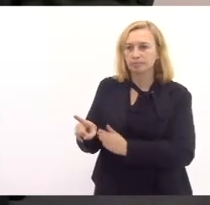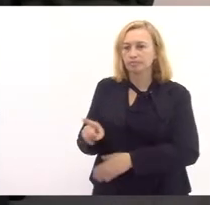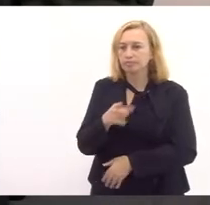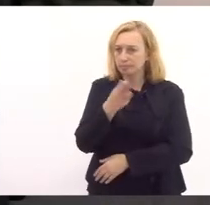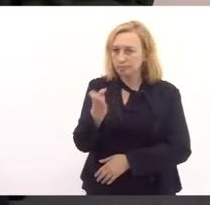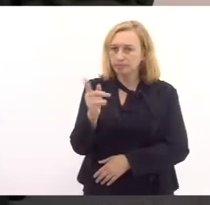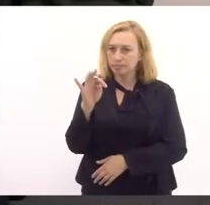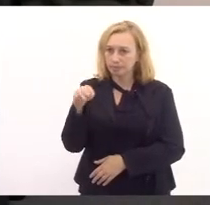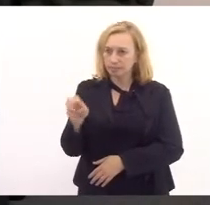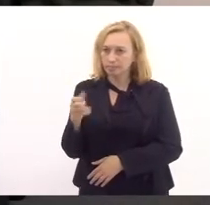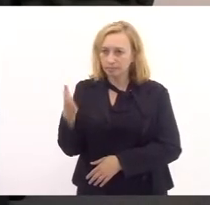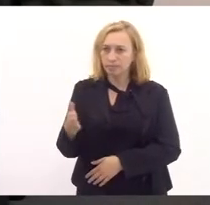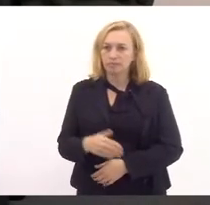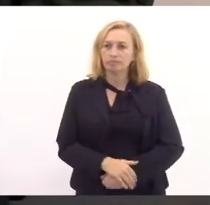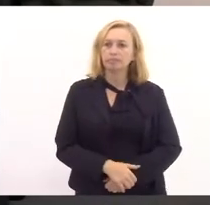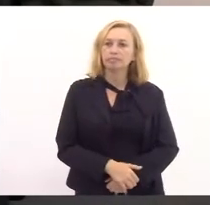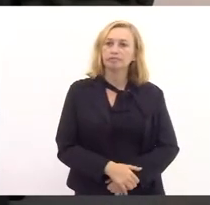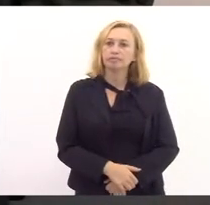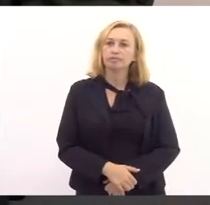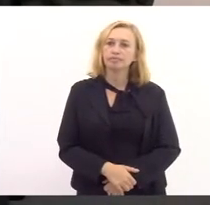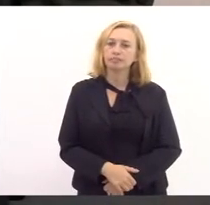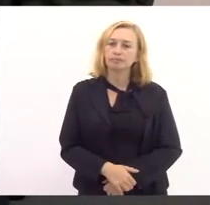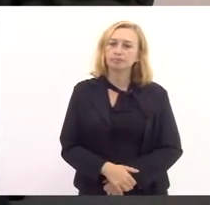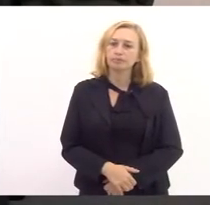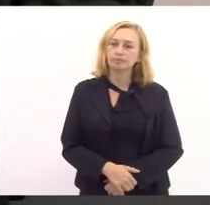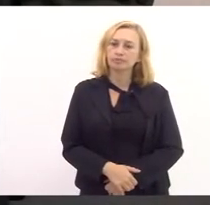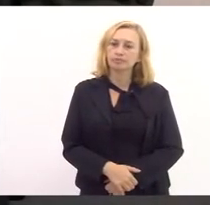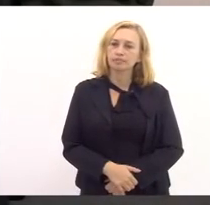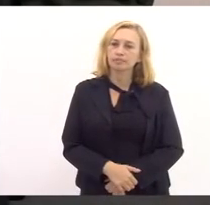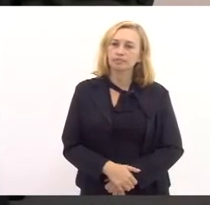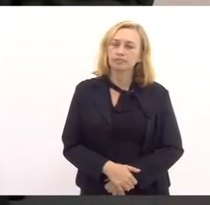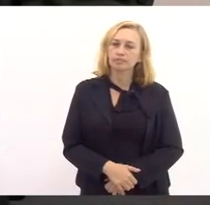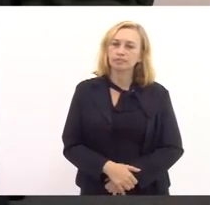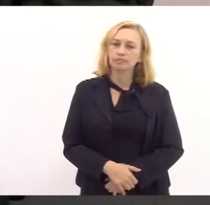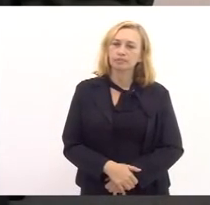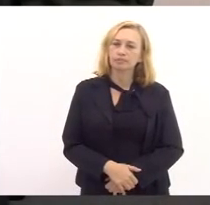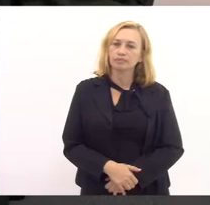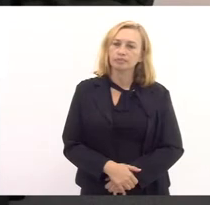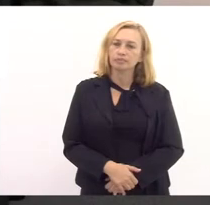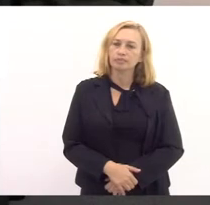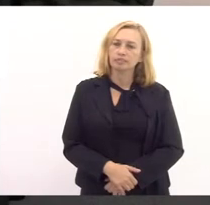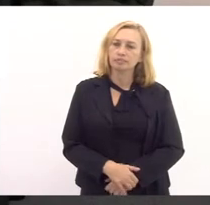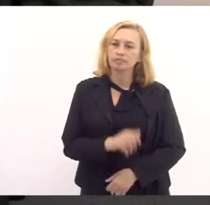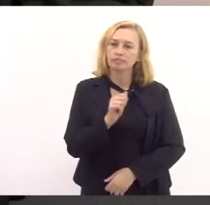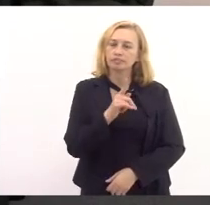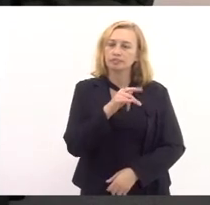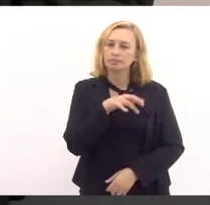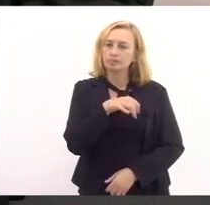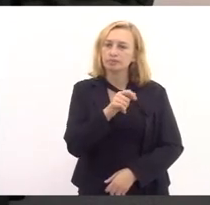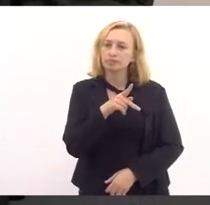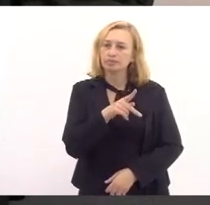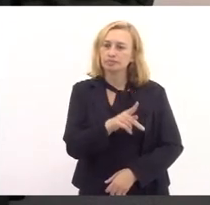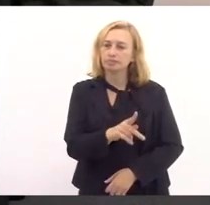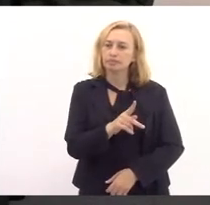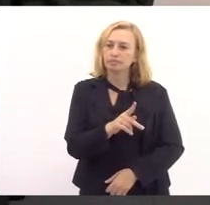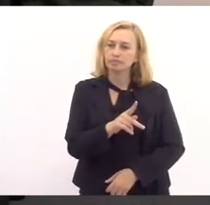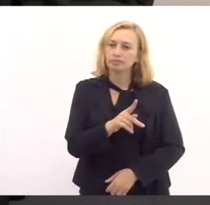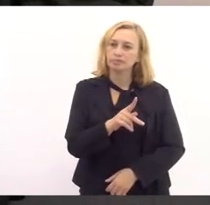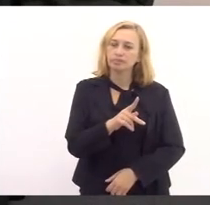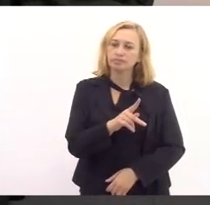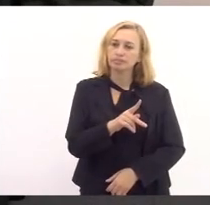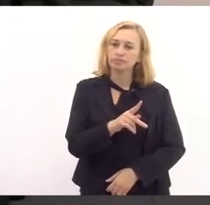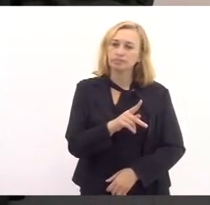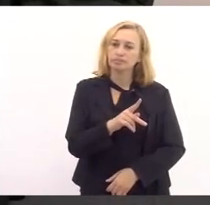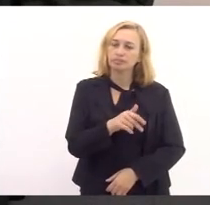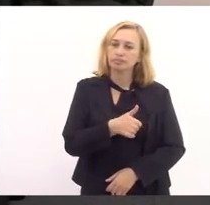Pois não, excelente. Na verdade, até mais de um, porque eu só tinha perguntado para a Getransp no primeiro bloco. Não, a Getransp